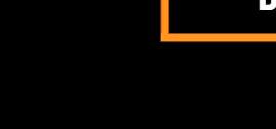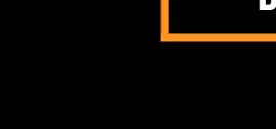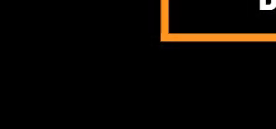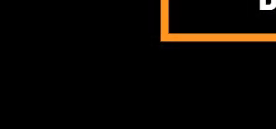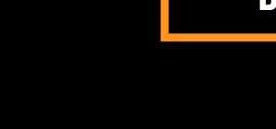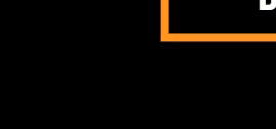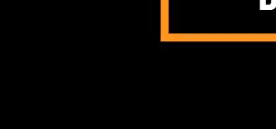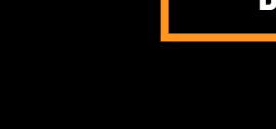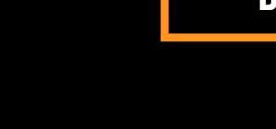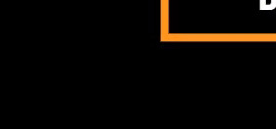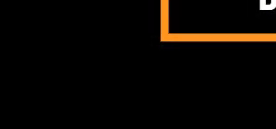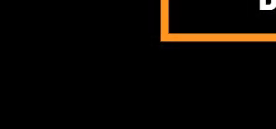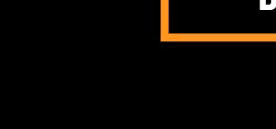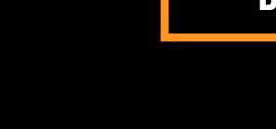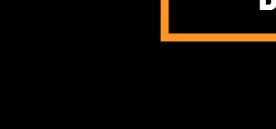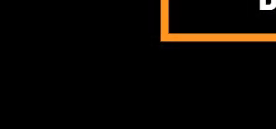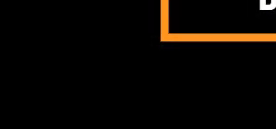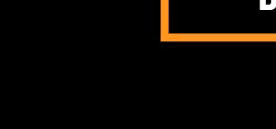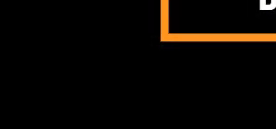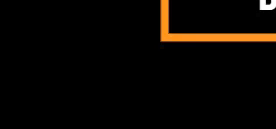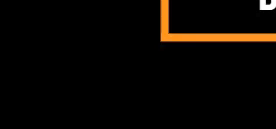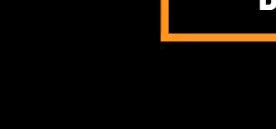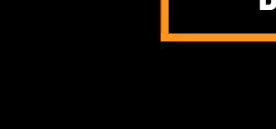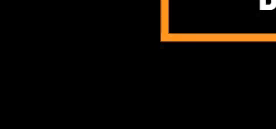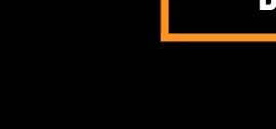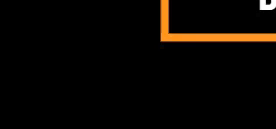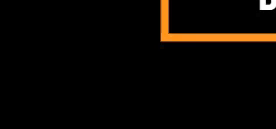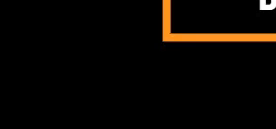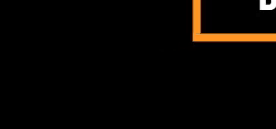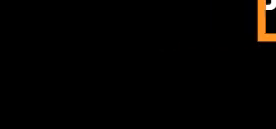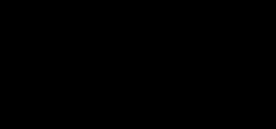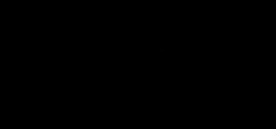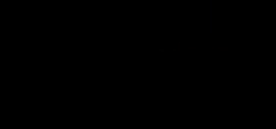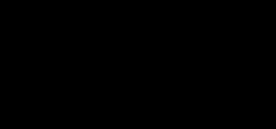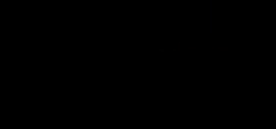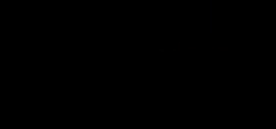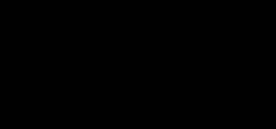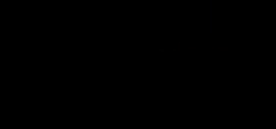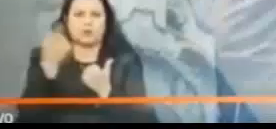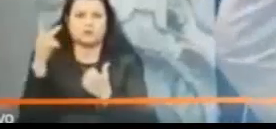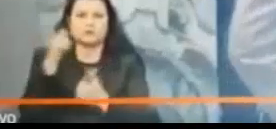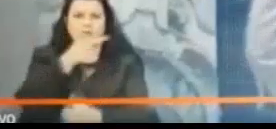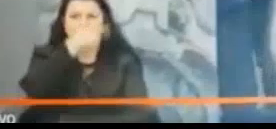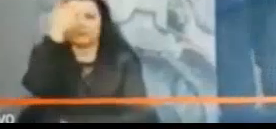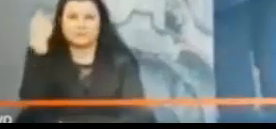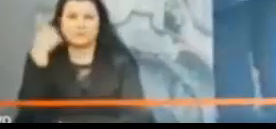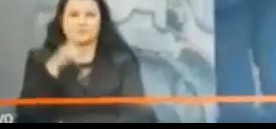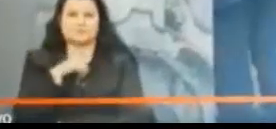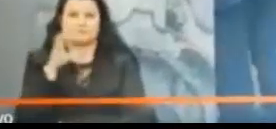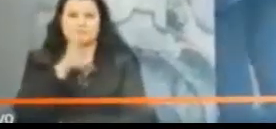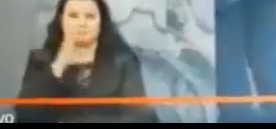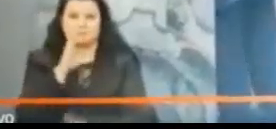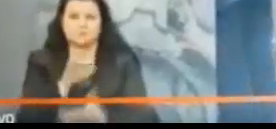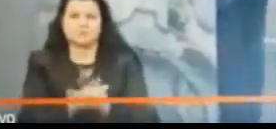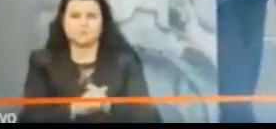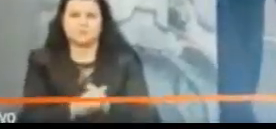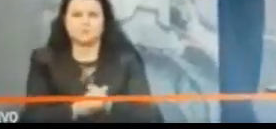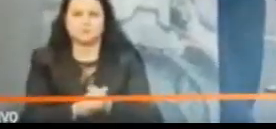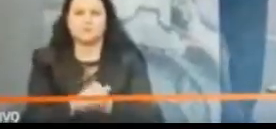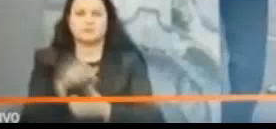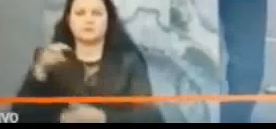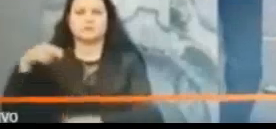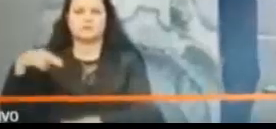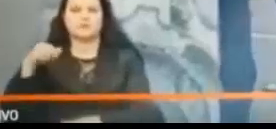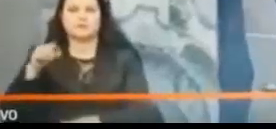transmissão de posse do cargo de prefeito, então peço a compreensão para que possamos ser céleres e breves. Vereadora Comandante Nadi.